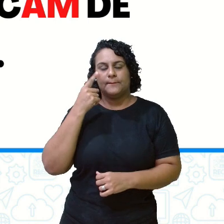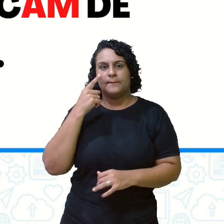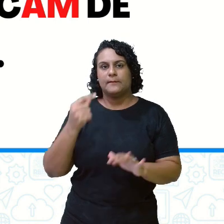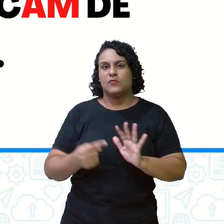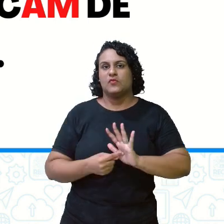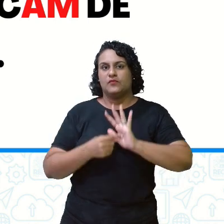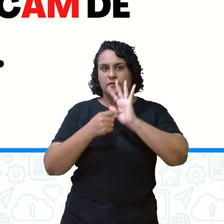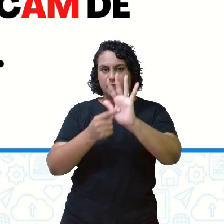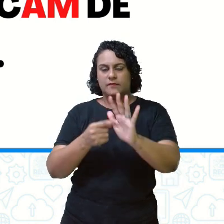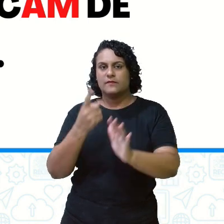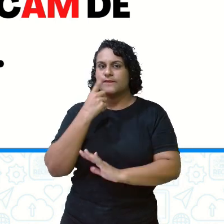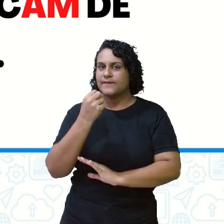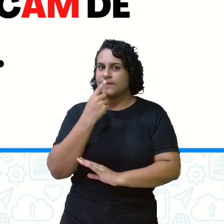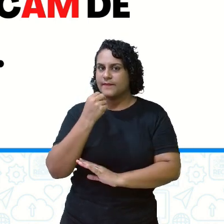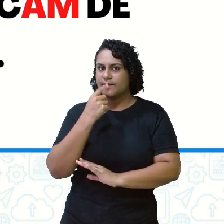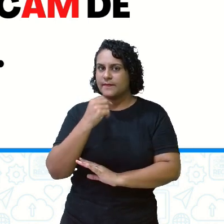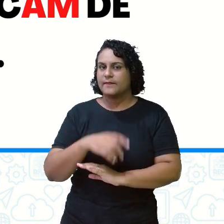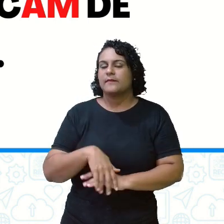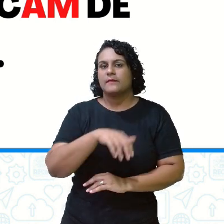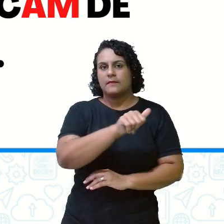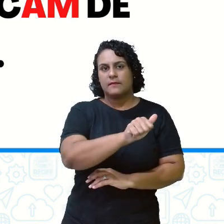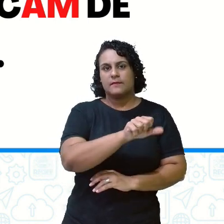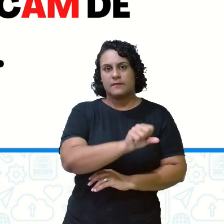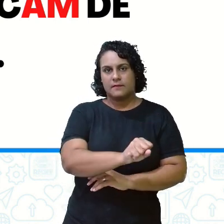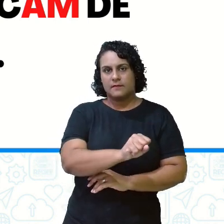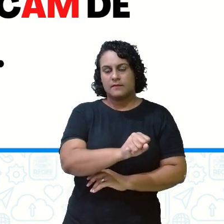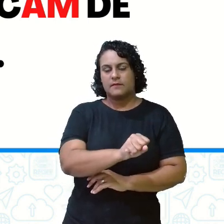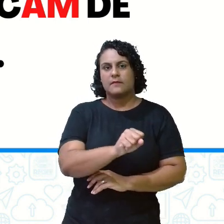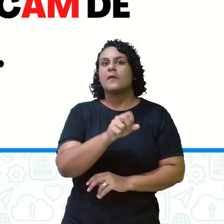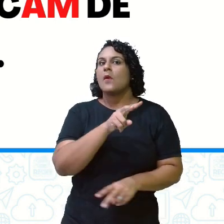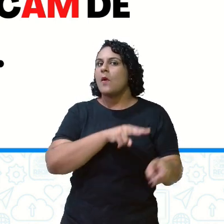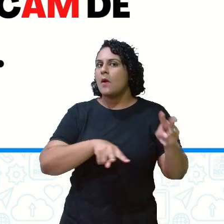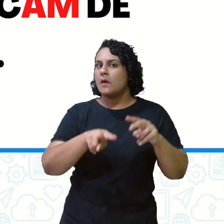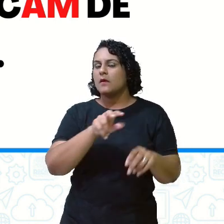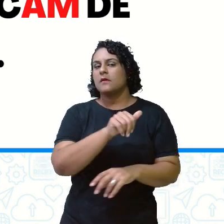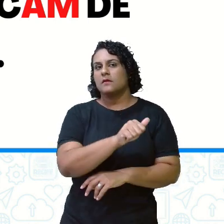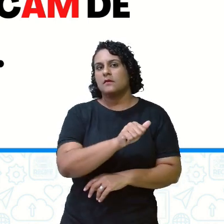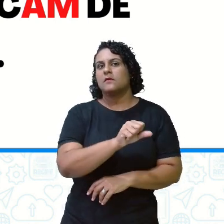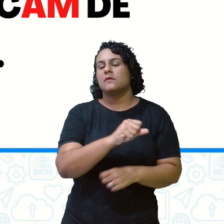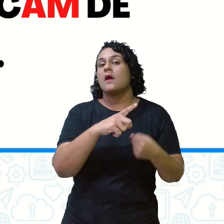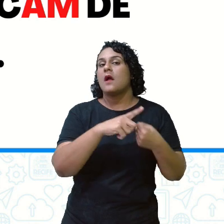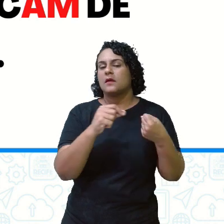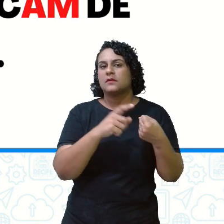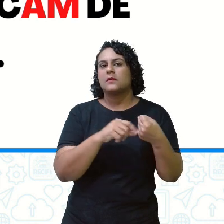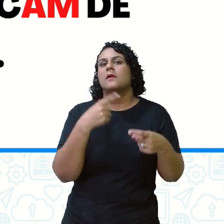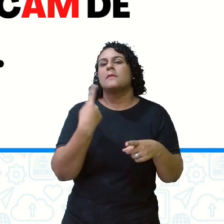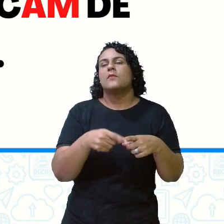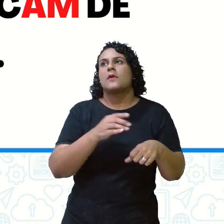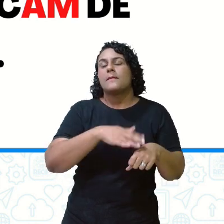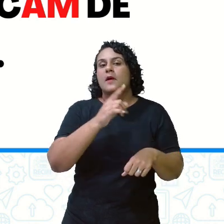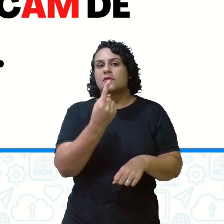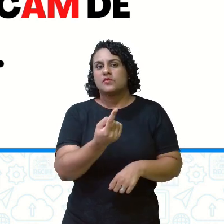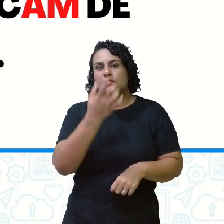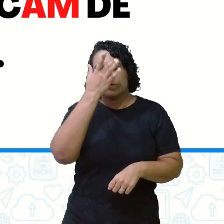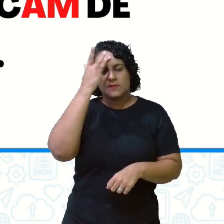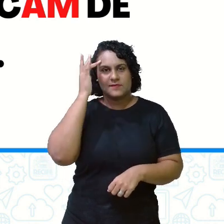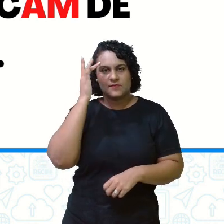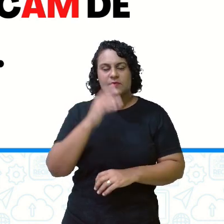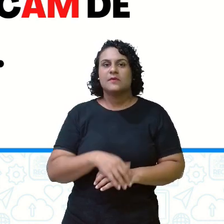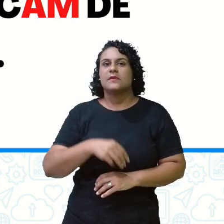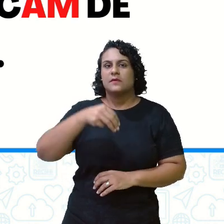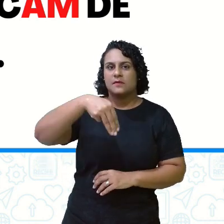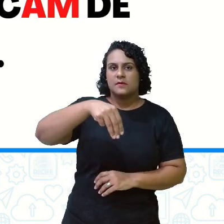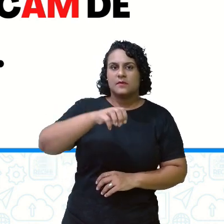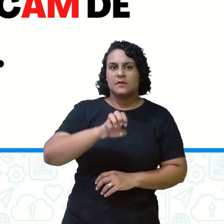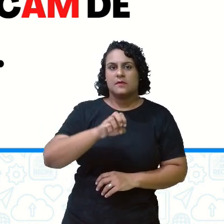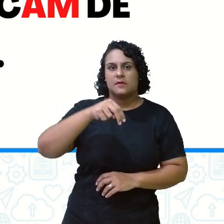em vermelho. As, observem aí que é o artigo as, porque tem mais de uma.